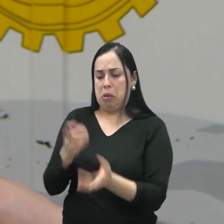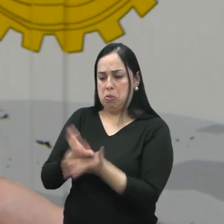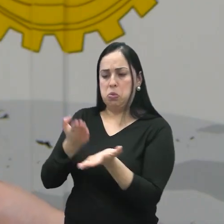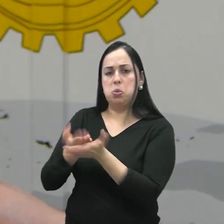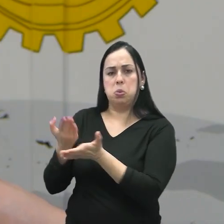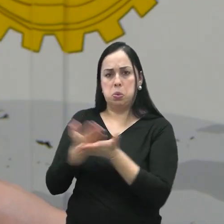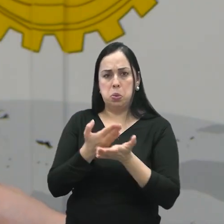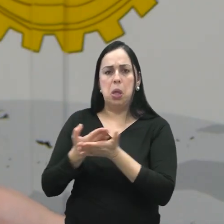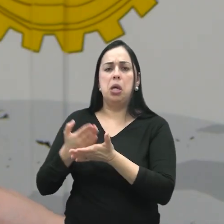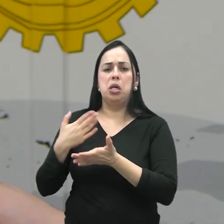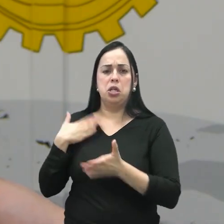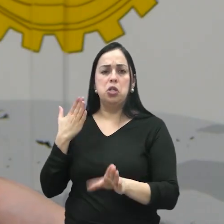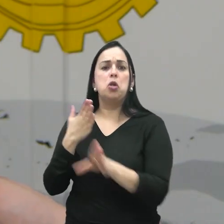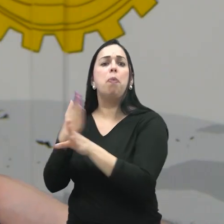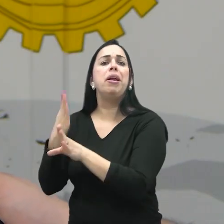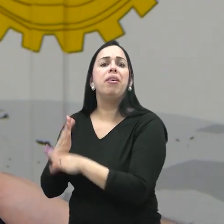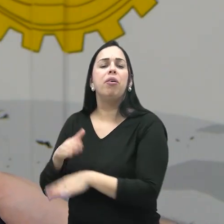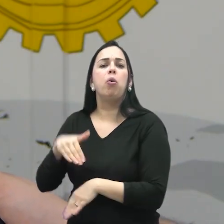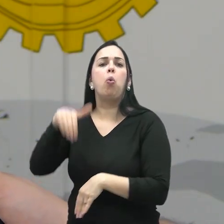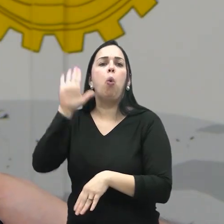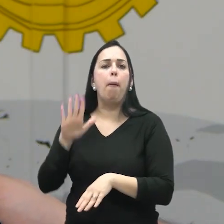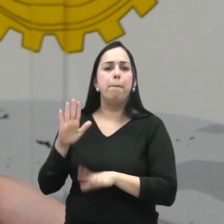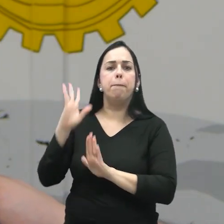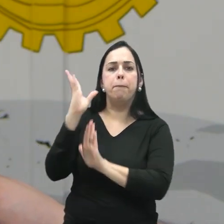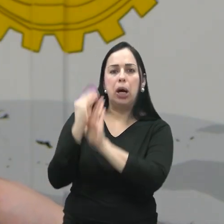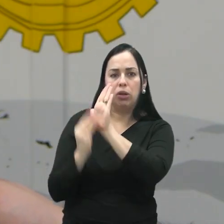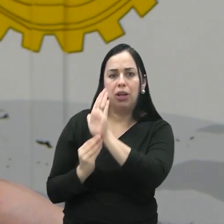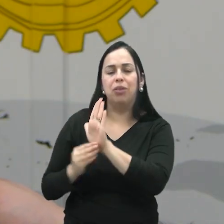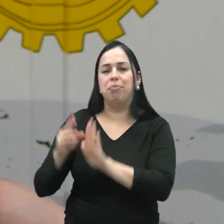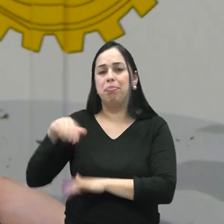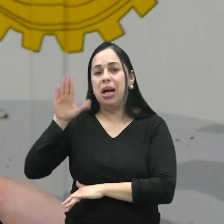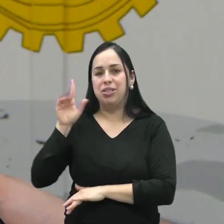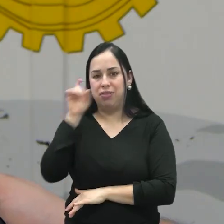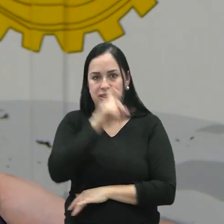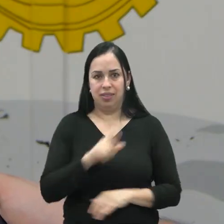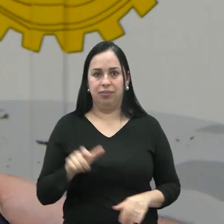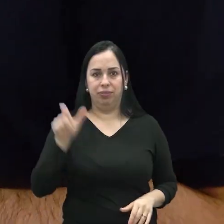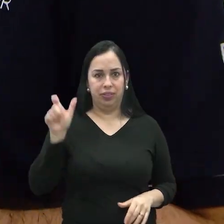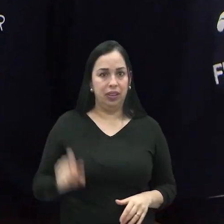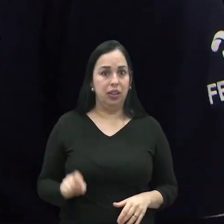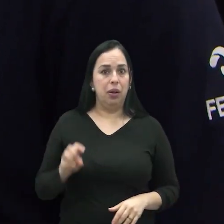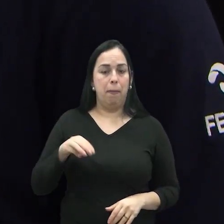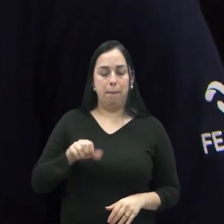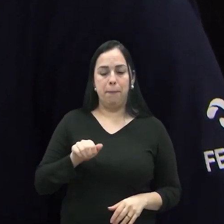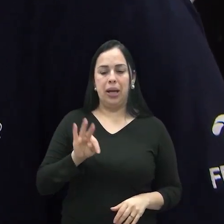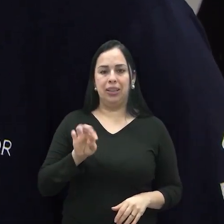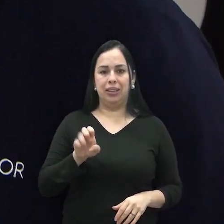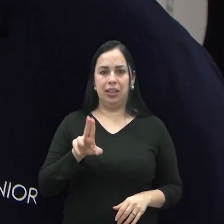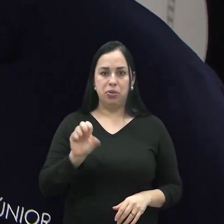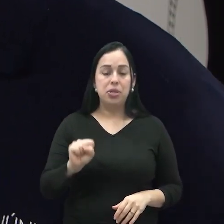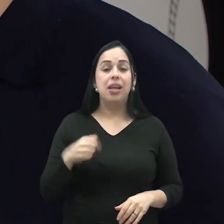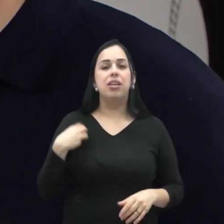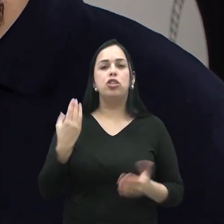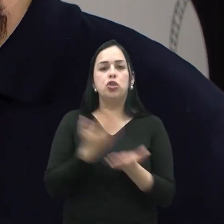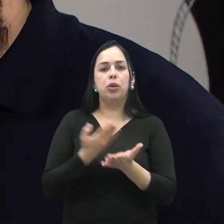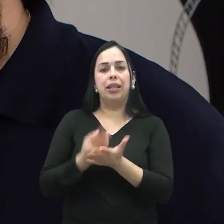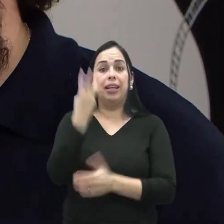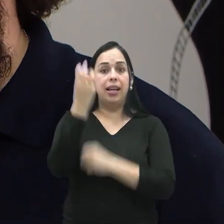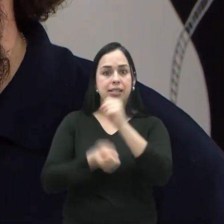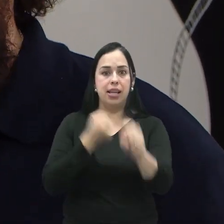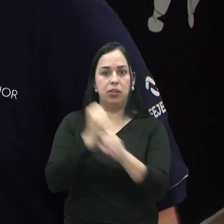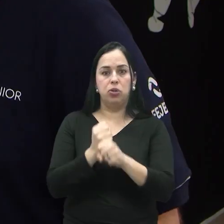também tive muito tempo para pegar as minhas dificuldades e conseguir superar na hora da prova, né? O Matheus está no 3º ano de